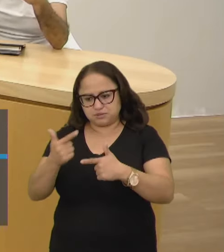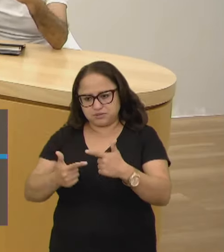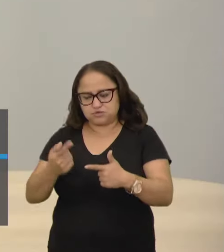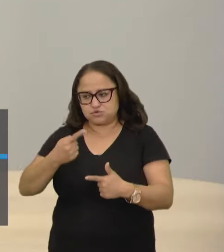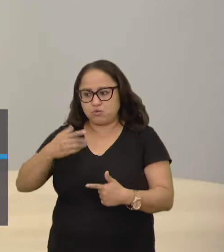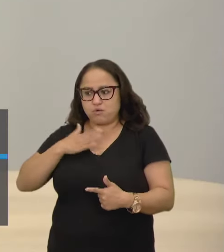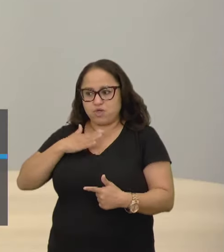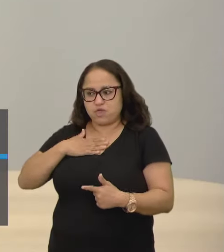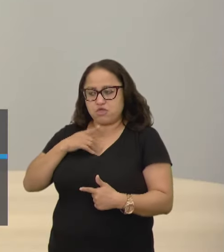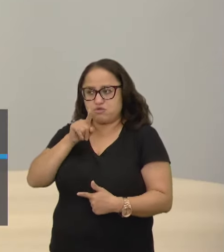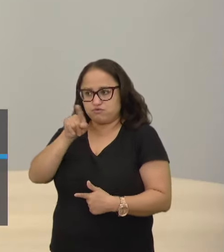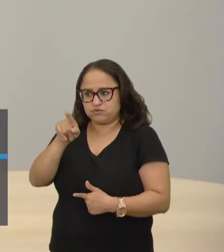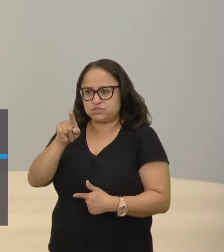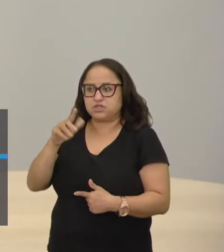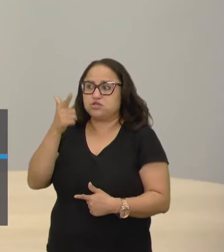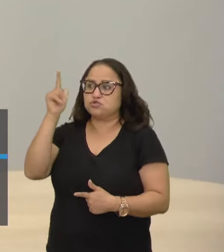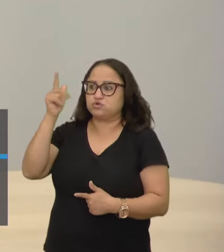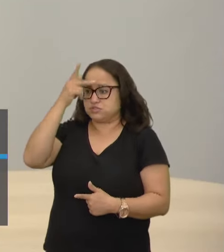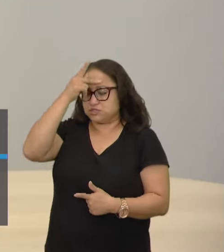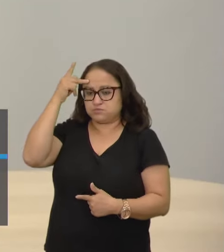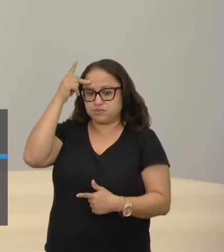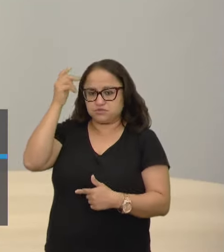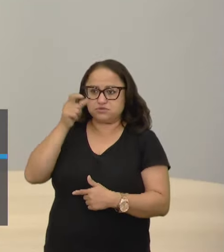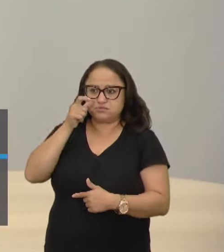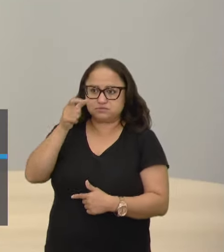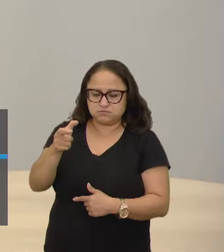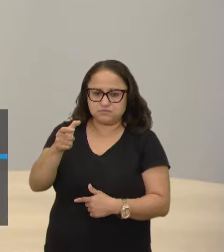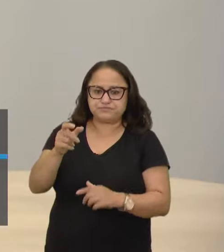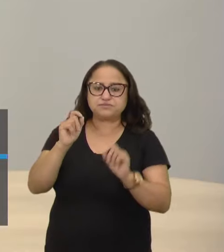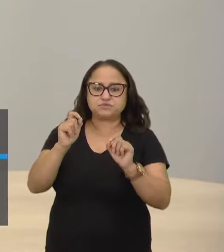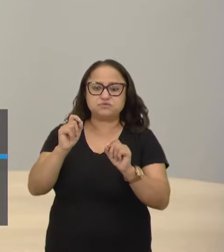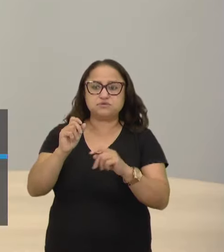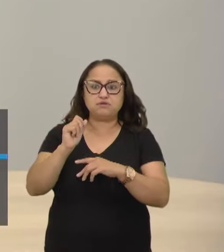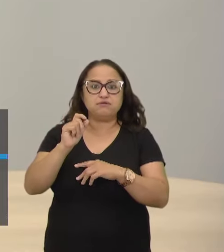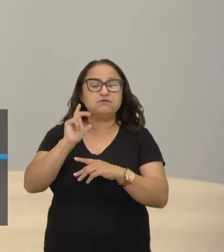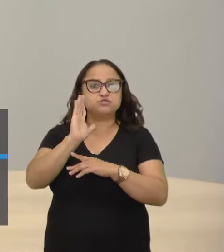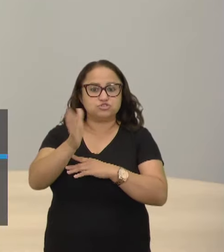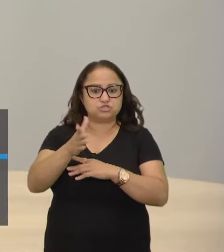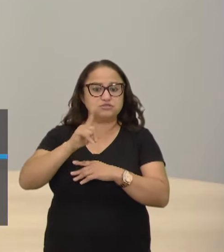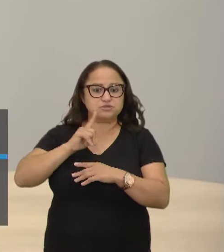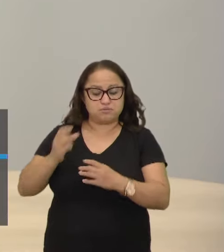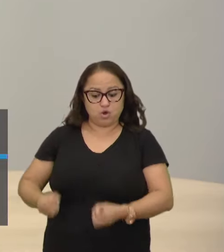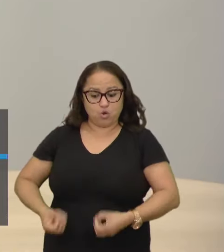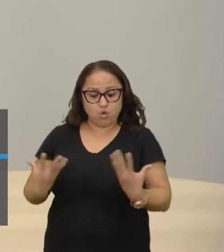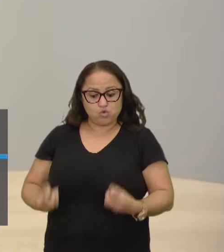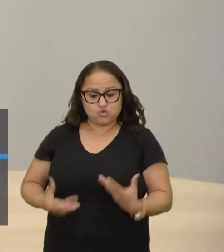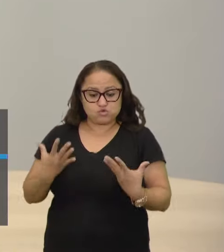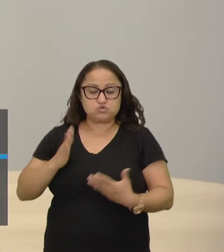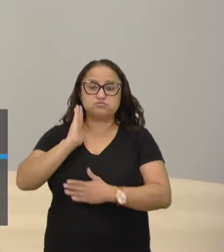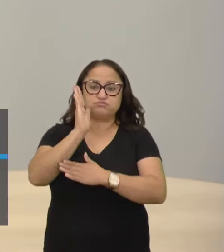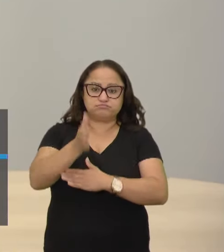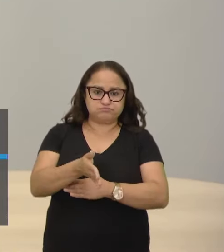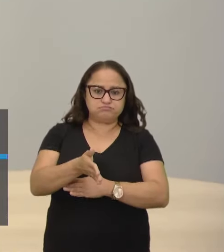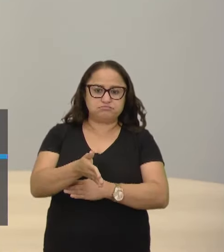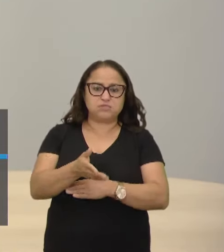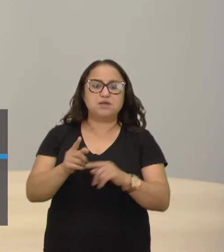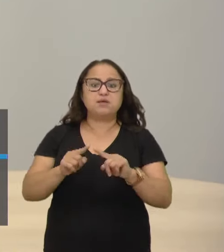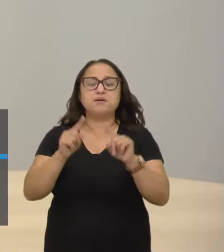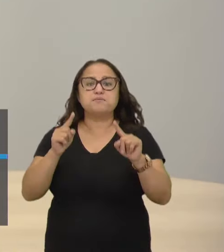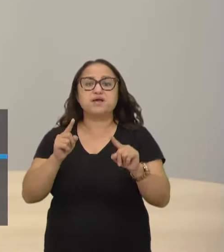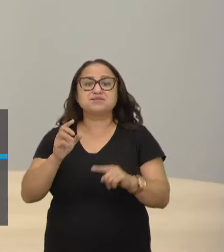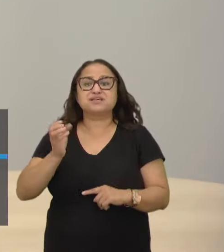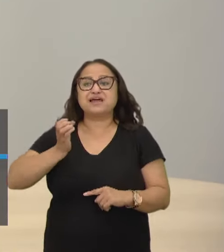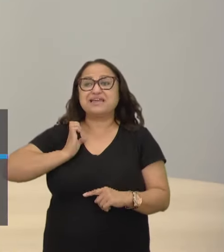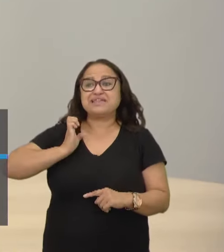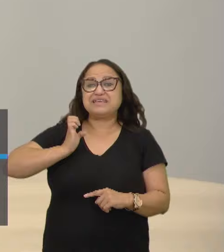das pessoas que estão nos assistindo, a renda é usada para consumo direto, você tem que sobreviver. Agora, determinado nível de